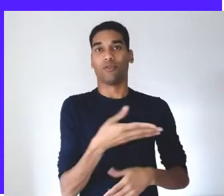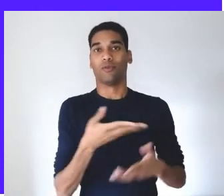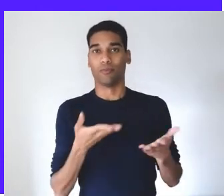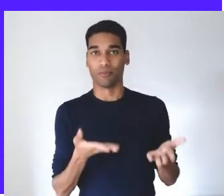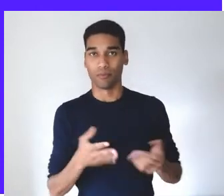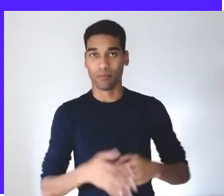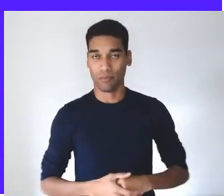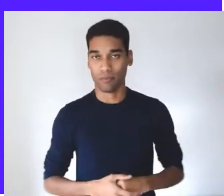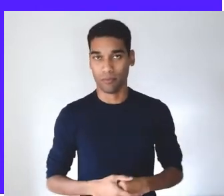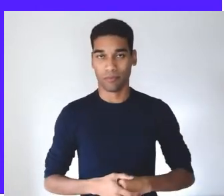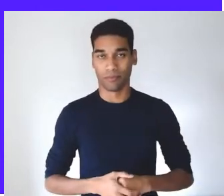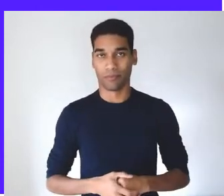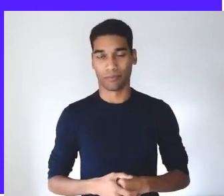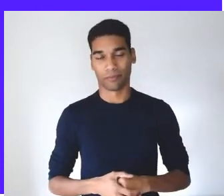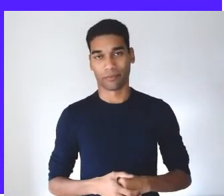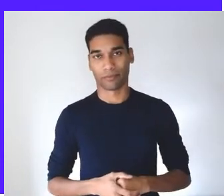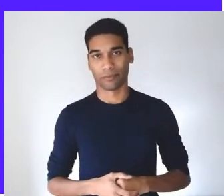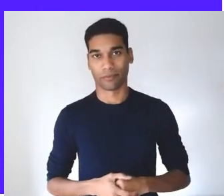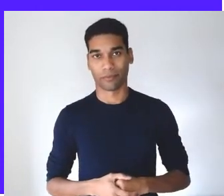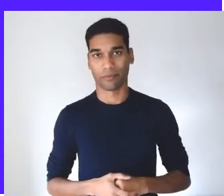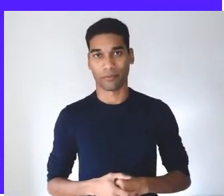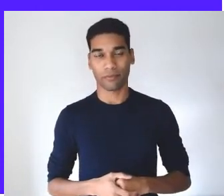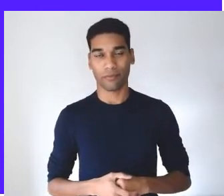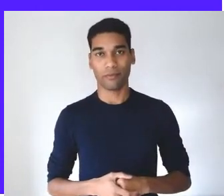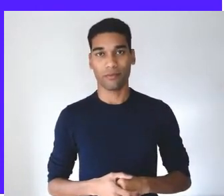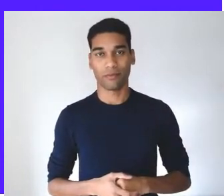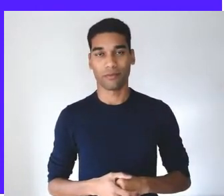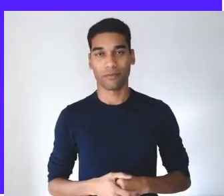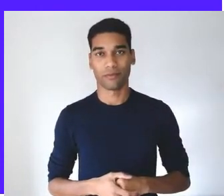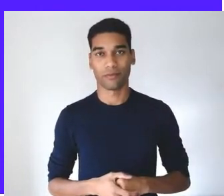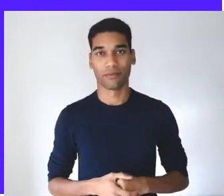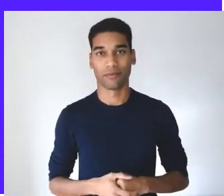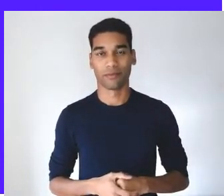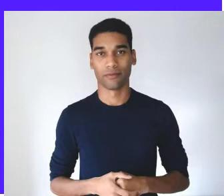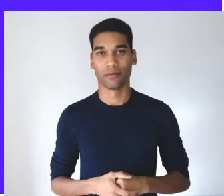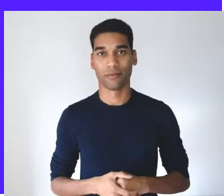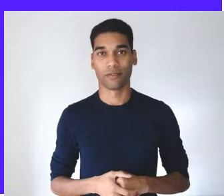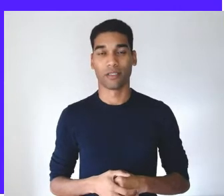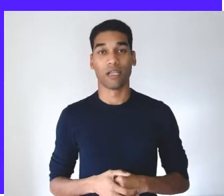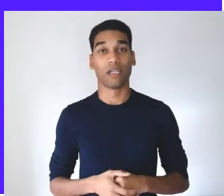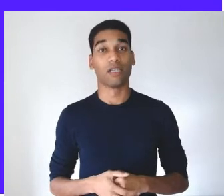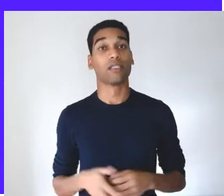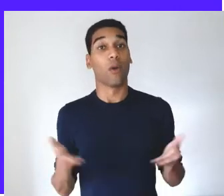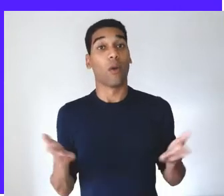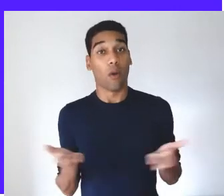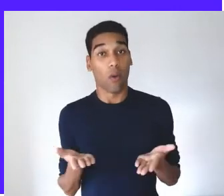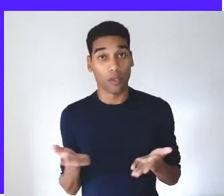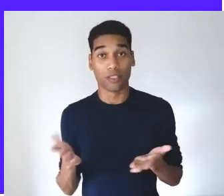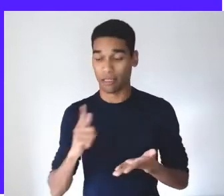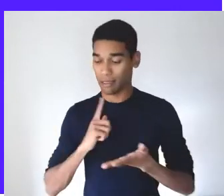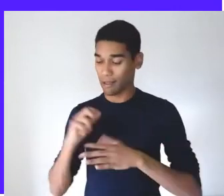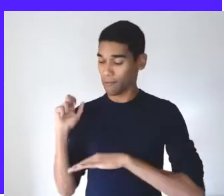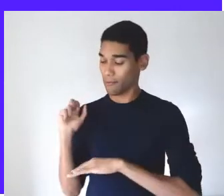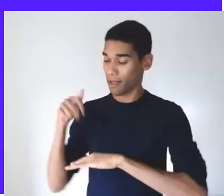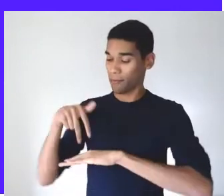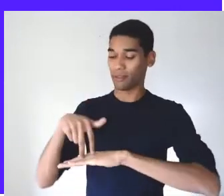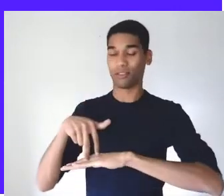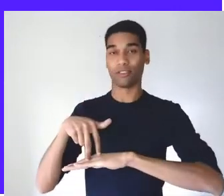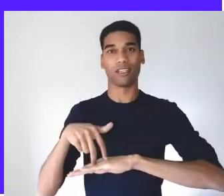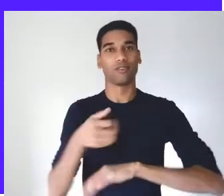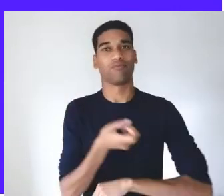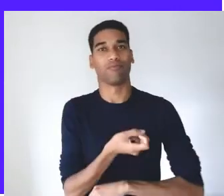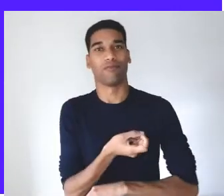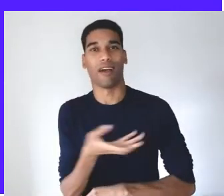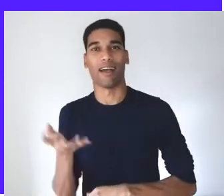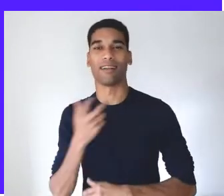representatividade muito maior hoje, acho que um impacto muito maior hoje de outros movimentos, novas vozes surgindo. Então, assim, o que eu acho que me tocou no início foi assim,